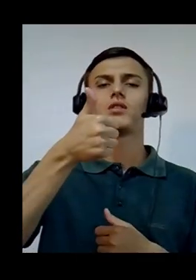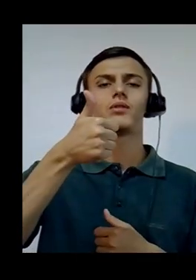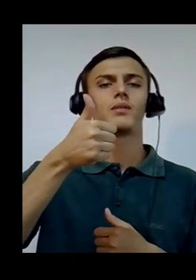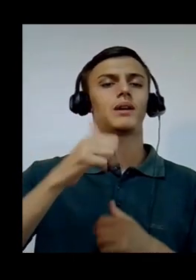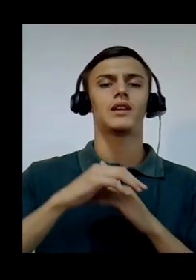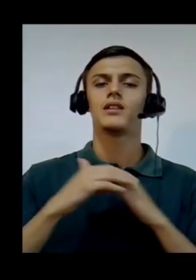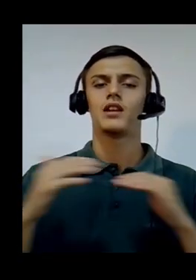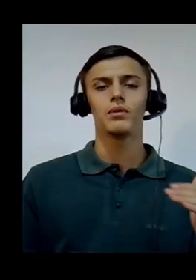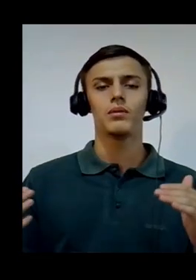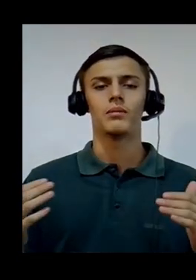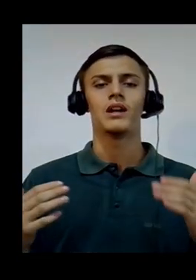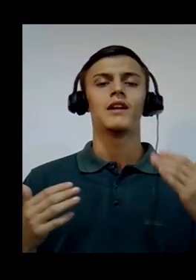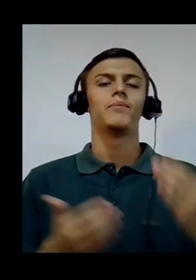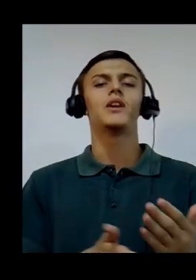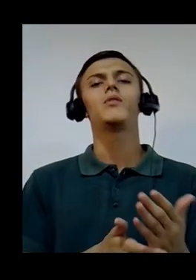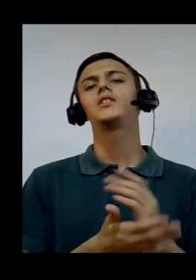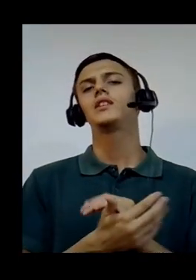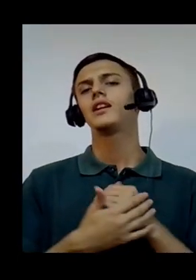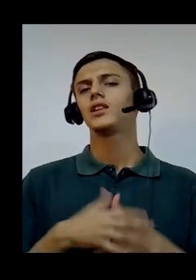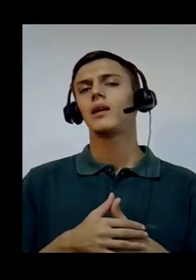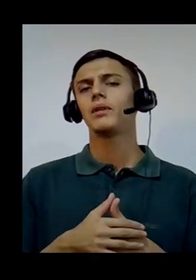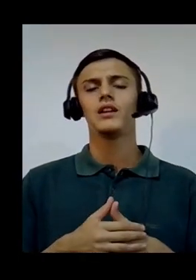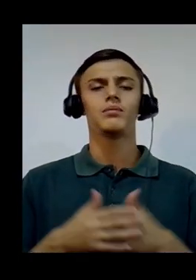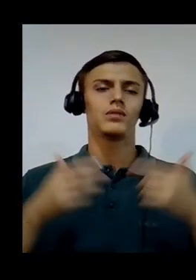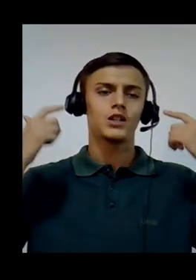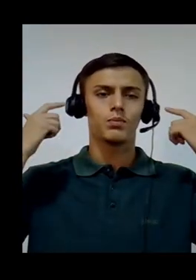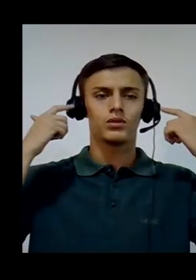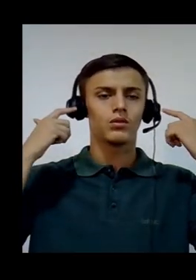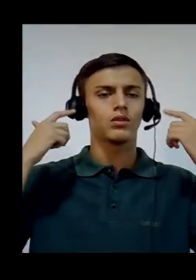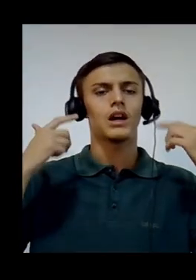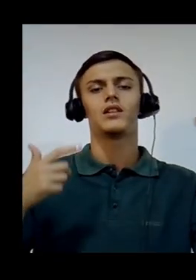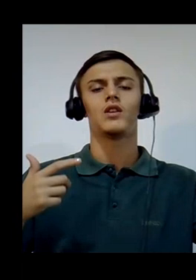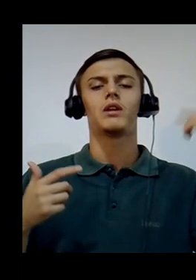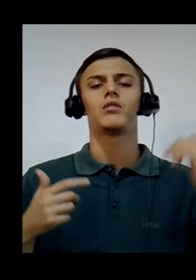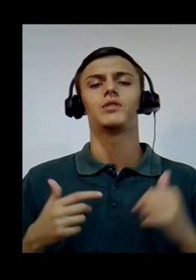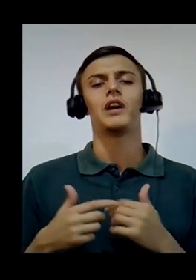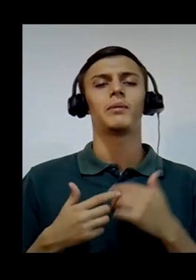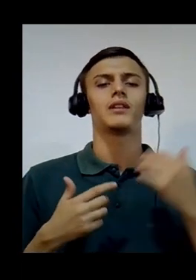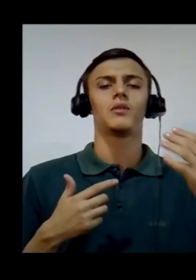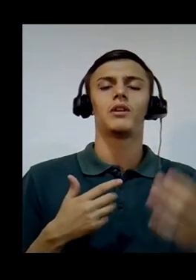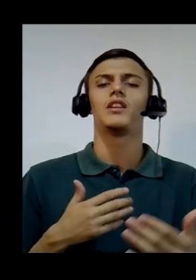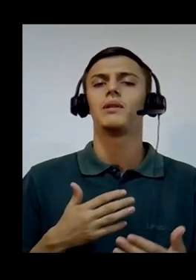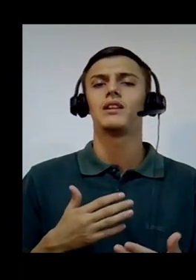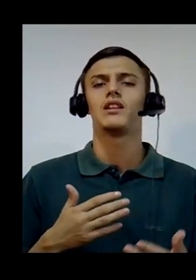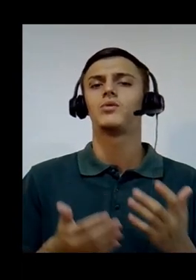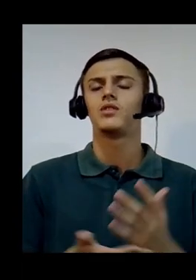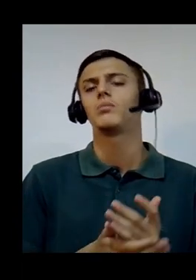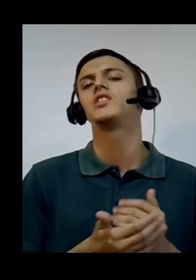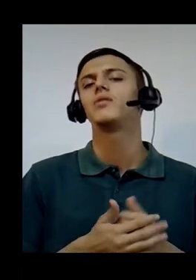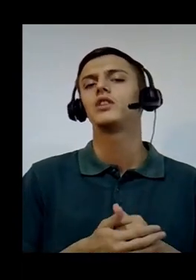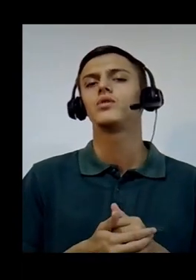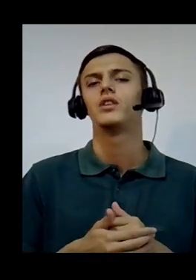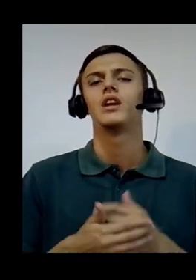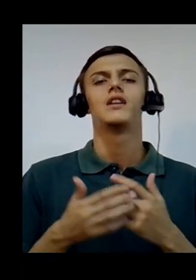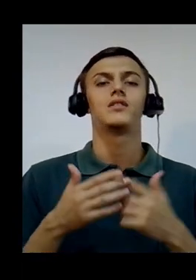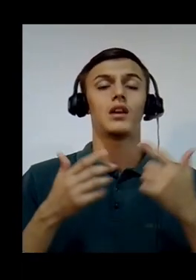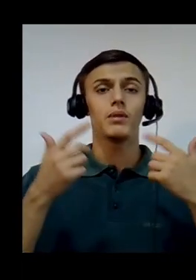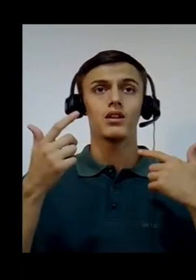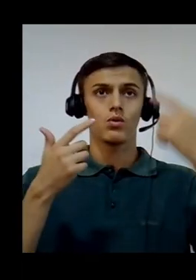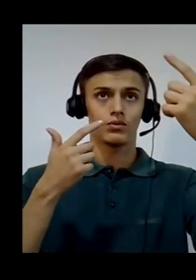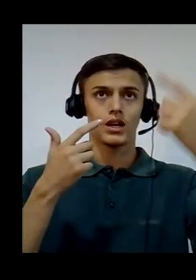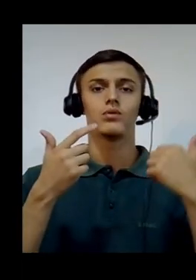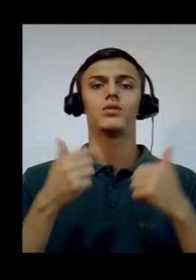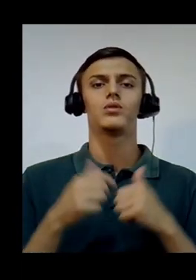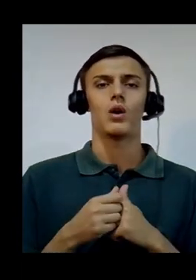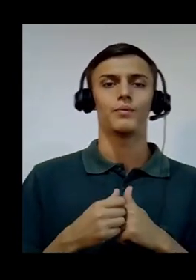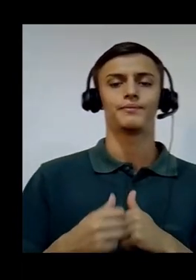fizer um sinalzinho para você passar, sem nenhum problema. Não adianta gritar para ele, tá de protetor ocular, tem o barulho da fábrica, tem o barulho da empilhadeira, dificilmente ele vai te ouvir.